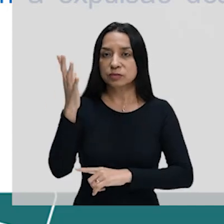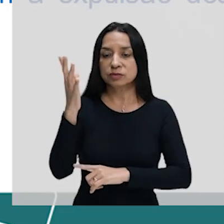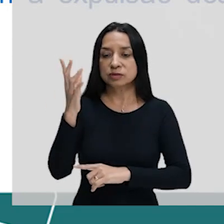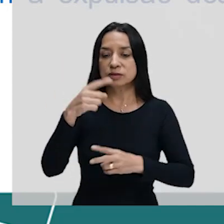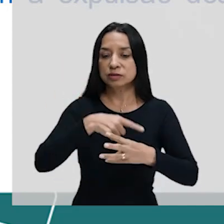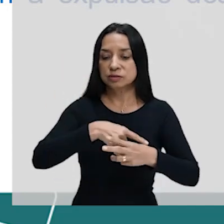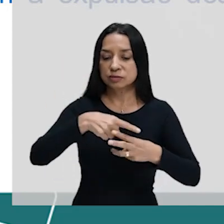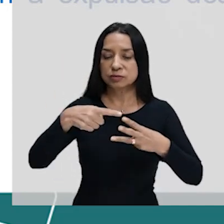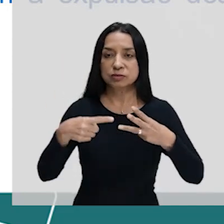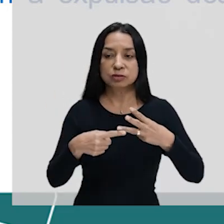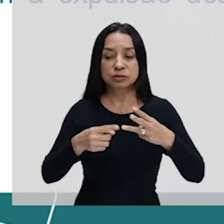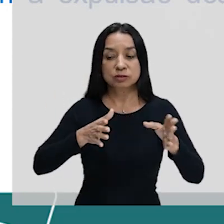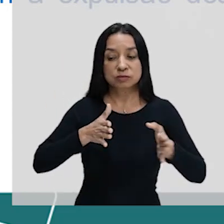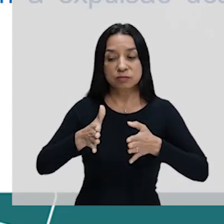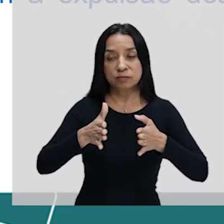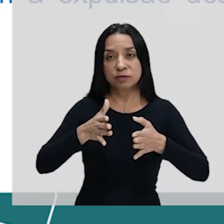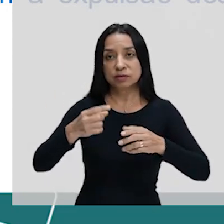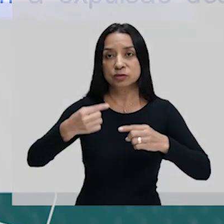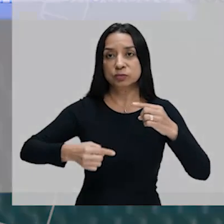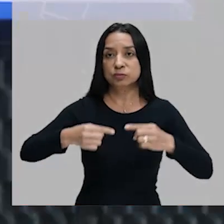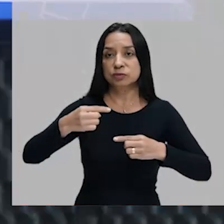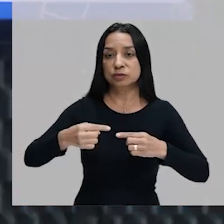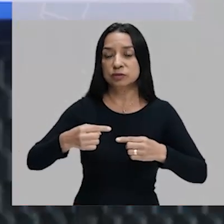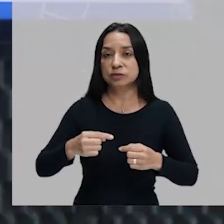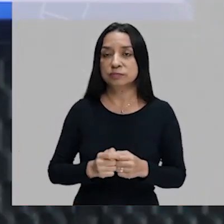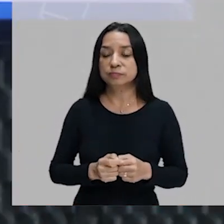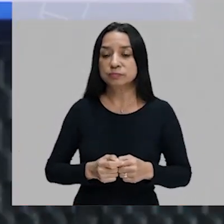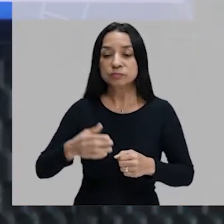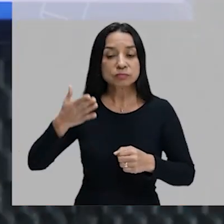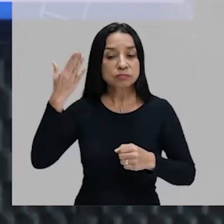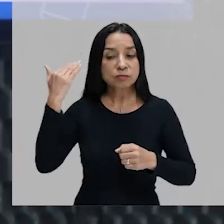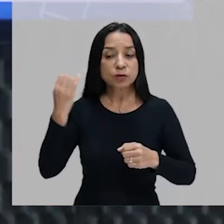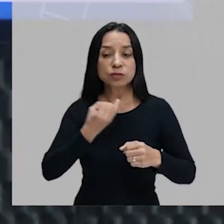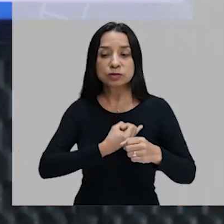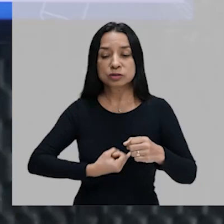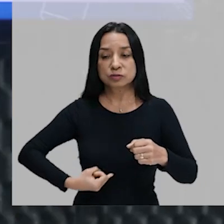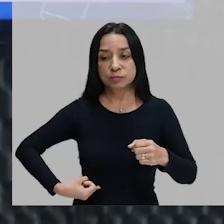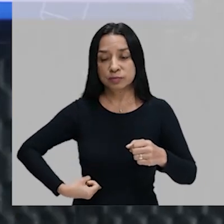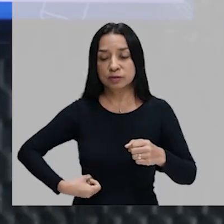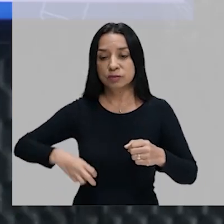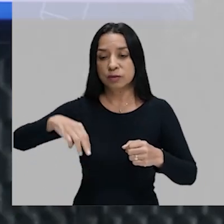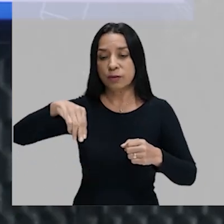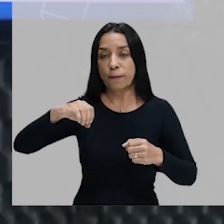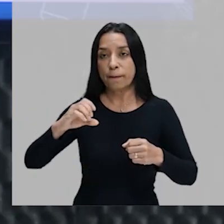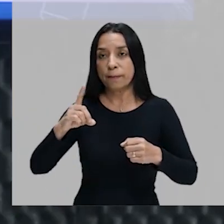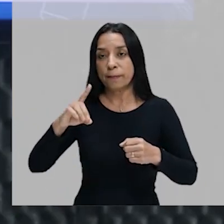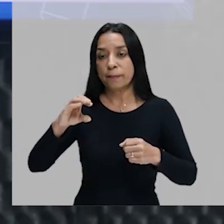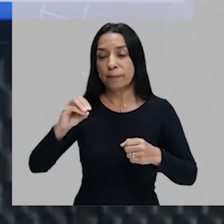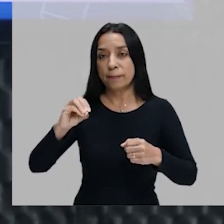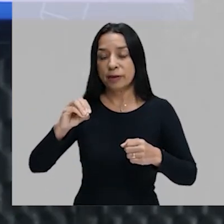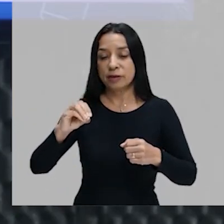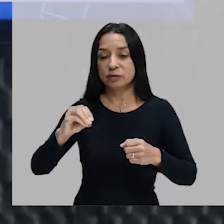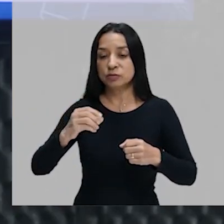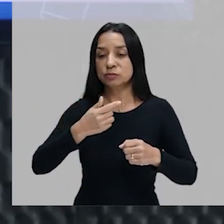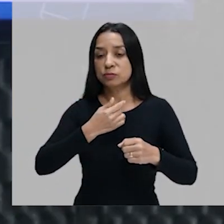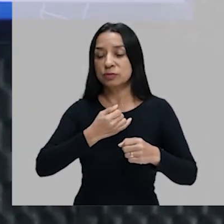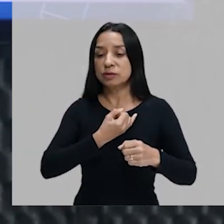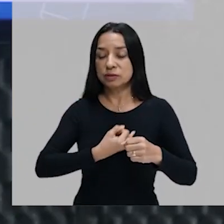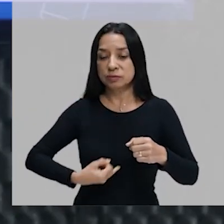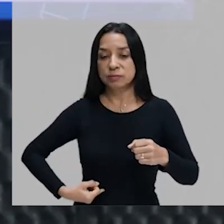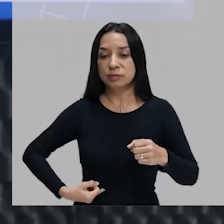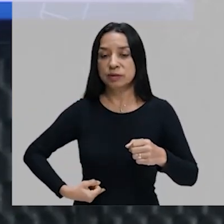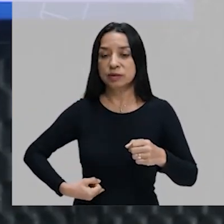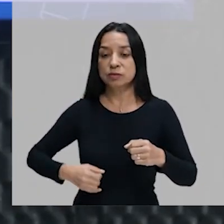nessas três fases políticas, que é o Antigo Império, o Médio Império e o Novo Império. Esses são os três momentos políticos